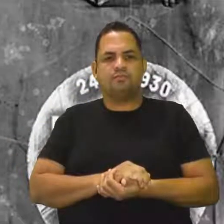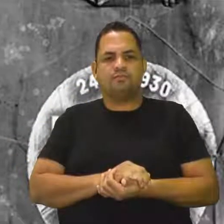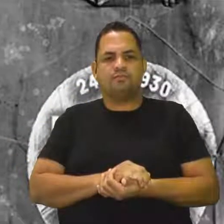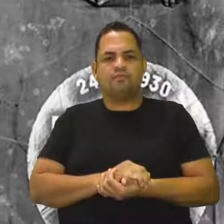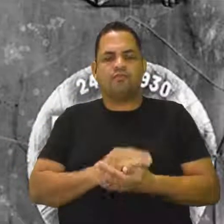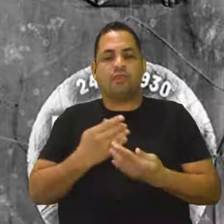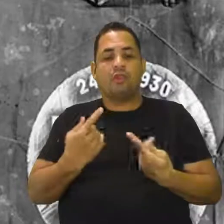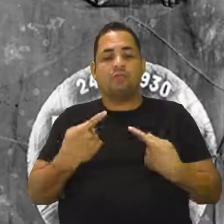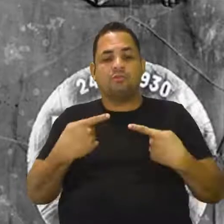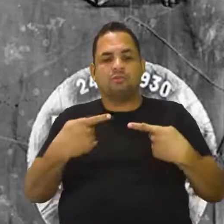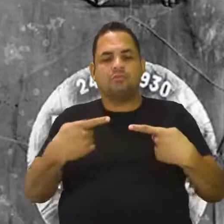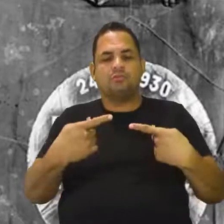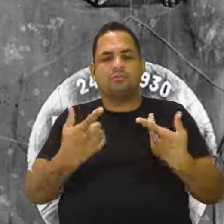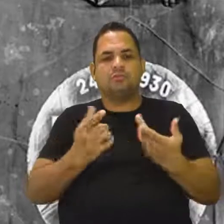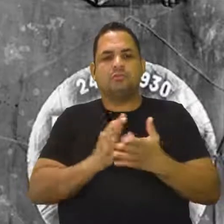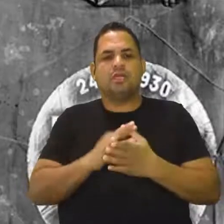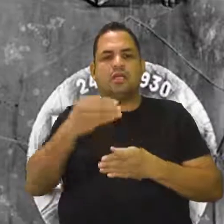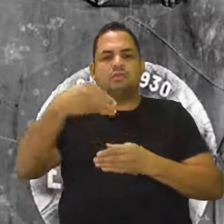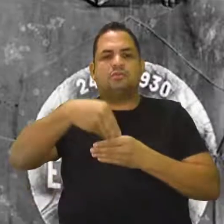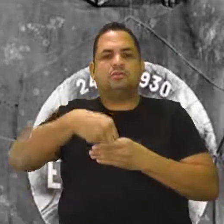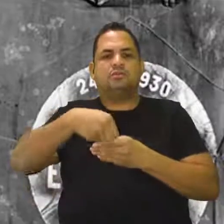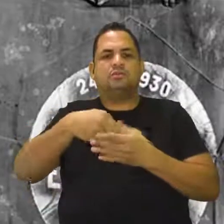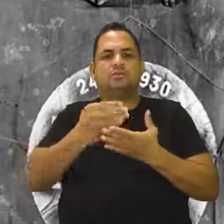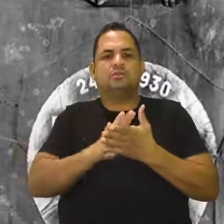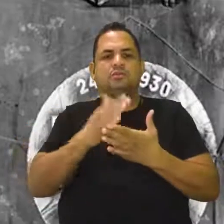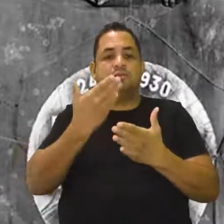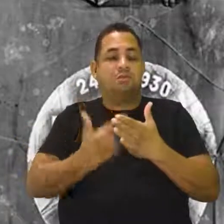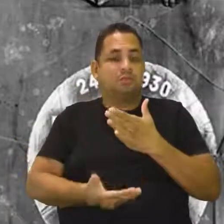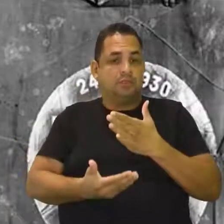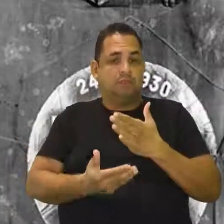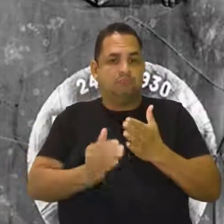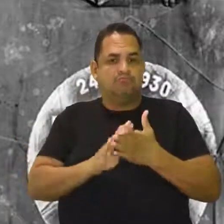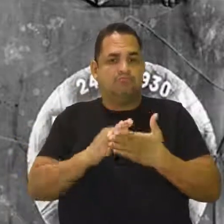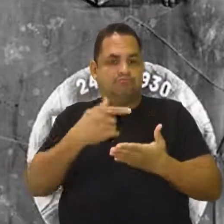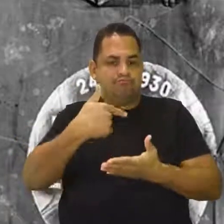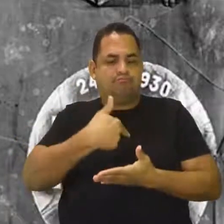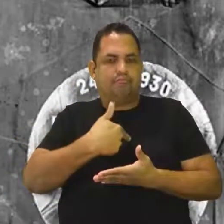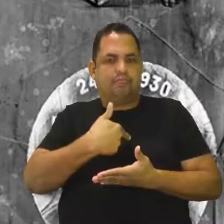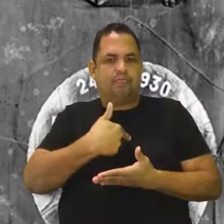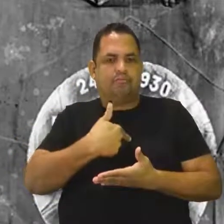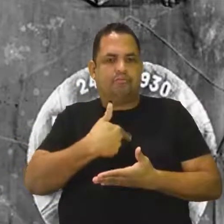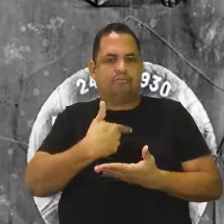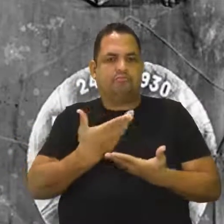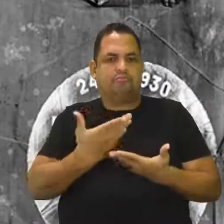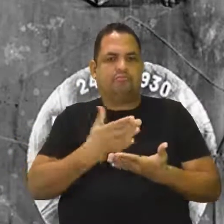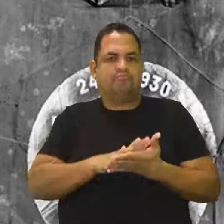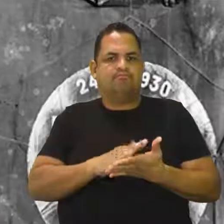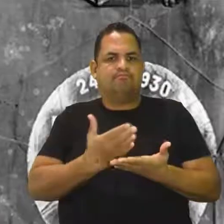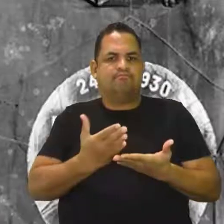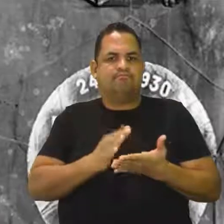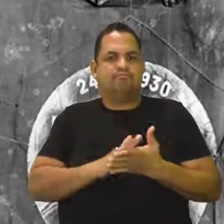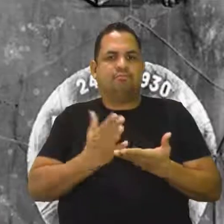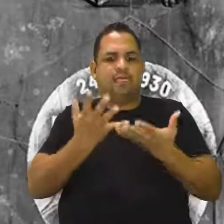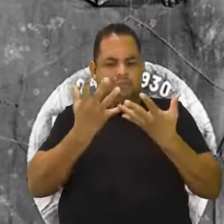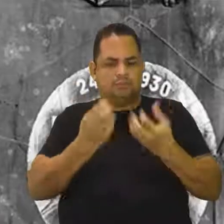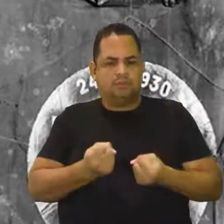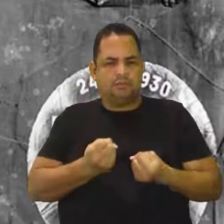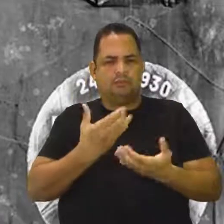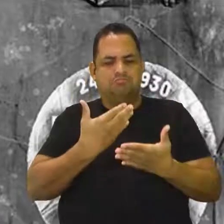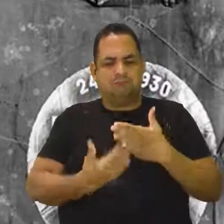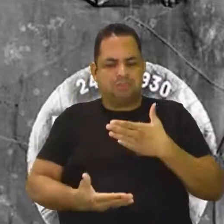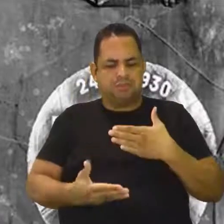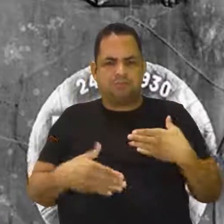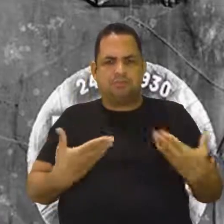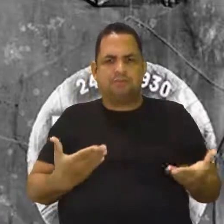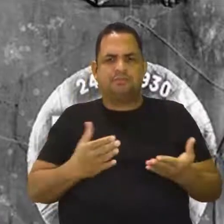Ao concorrer à eleição, eles vão perder. Getúlio Vargas perde a eleição. Getúlio Vargas até se conforma, diz, olha, eu perdi a